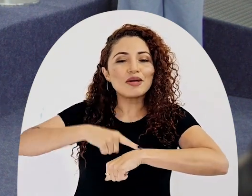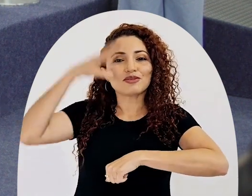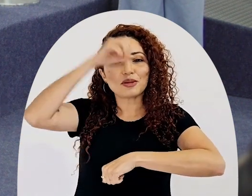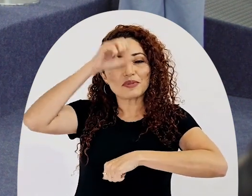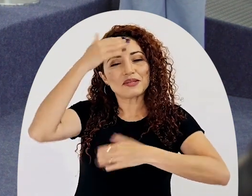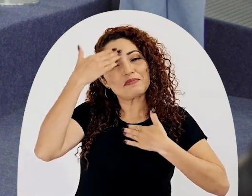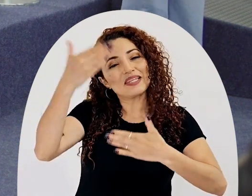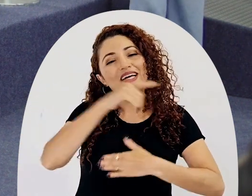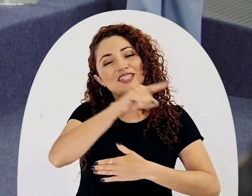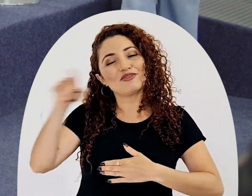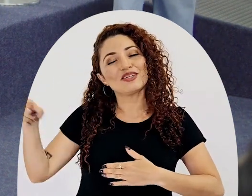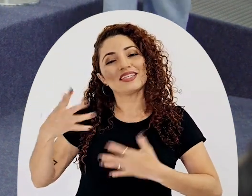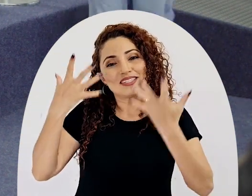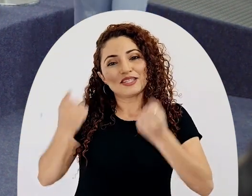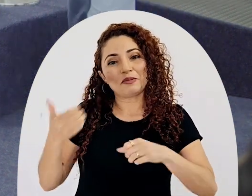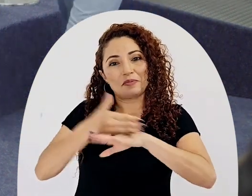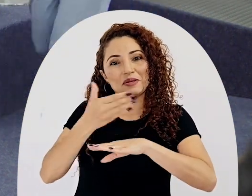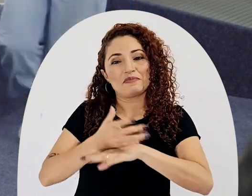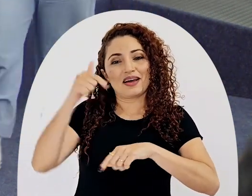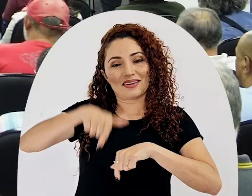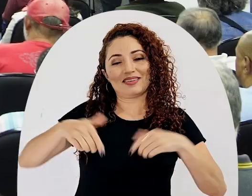vocês essa tarde. Obrigada.